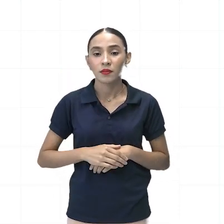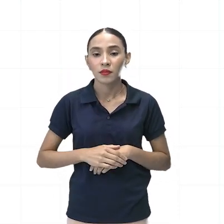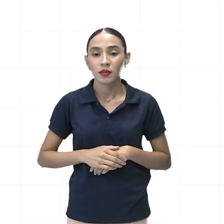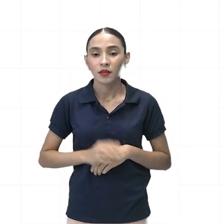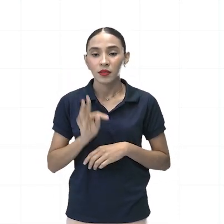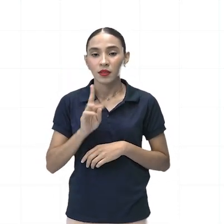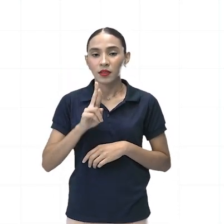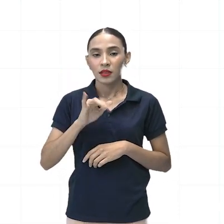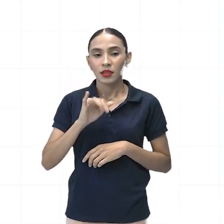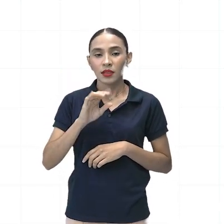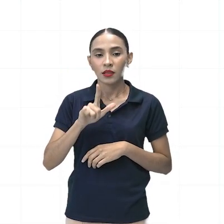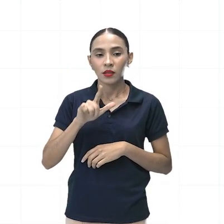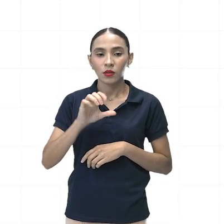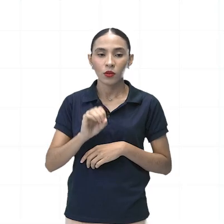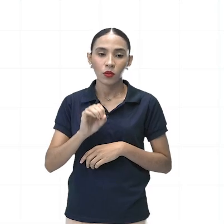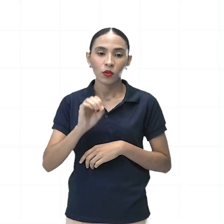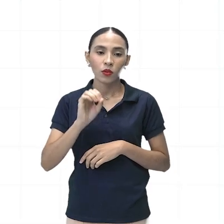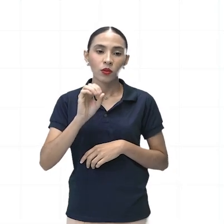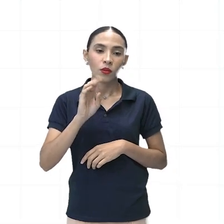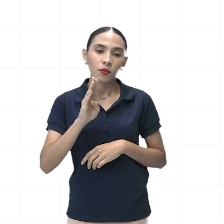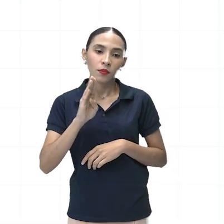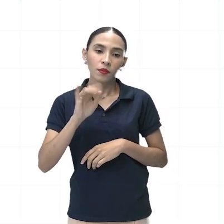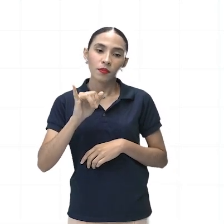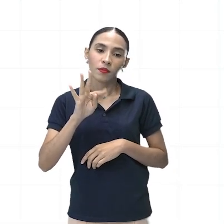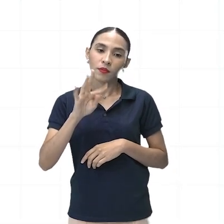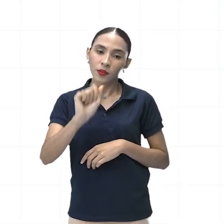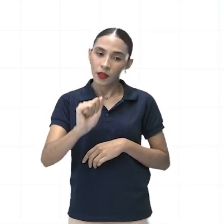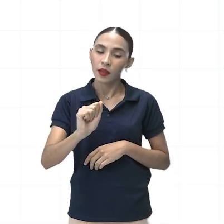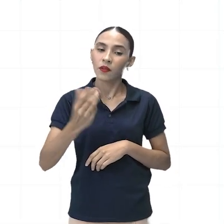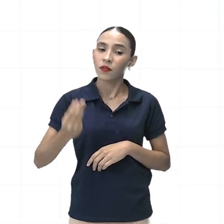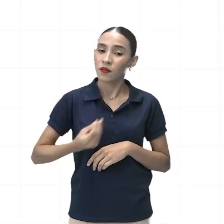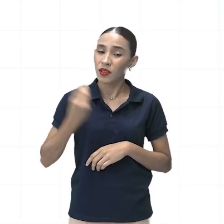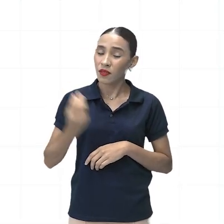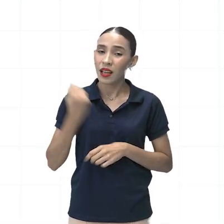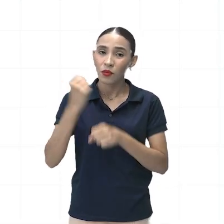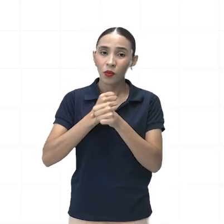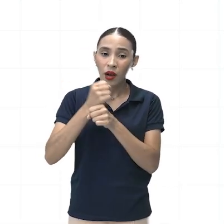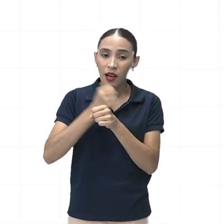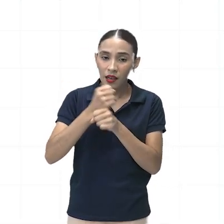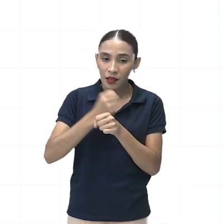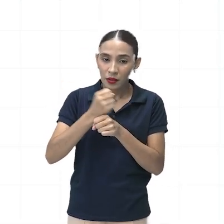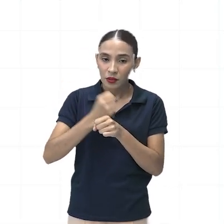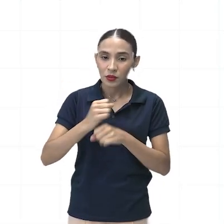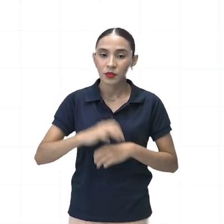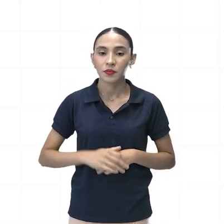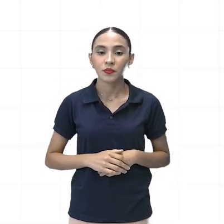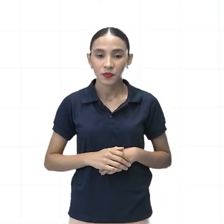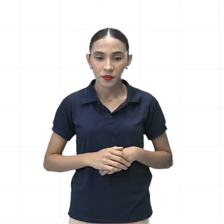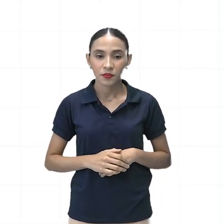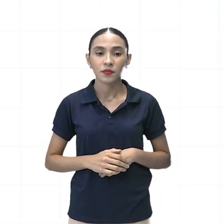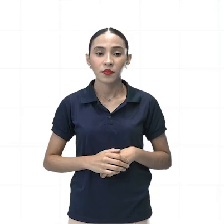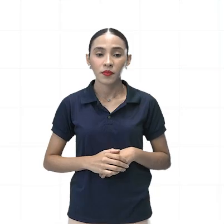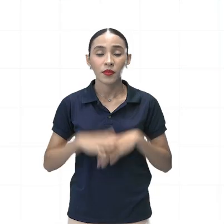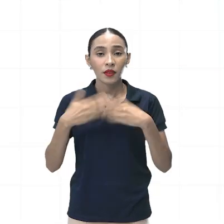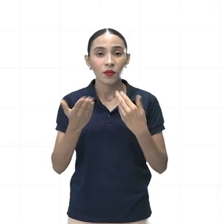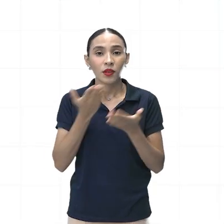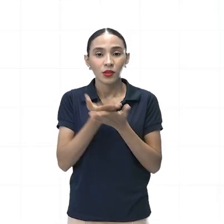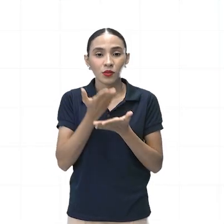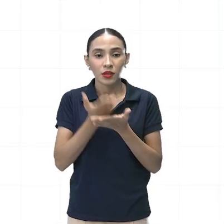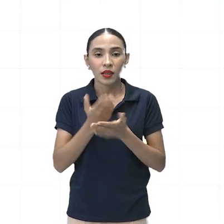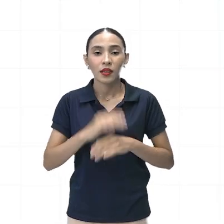trilobitas, que são artrópodes marinhos extintos e que viveram há centenas de milhões de anos. Ao